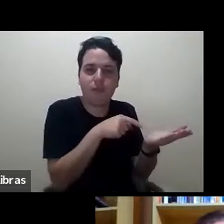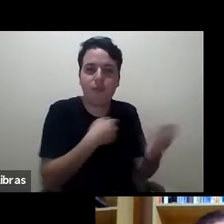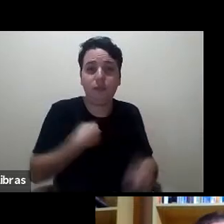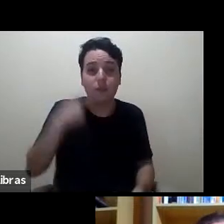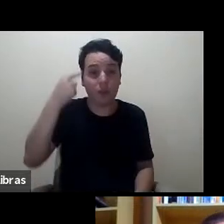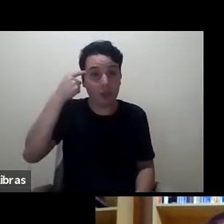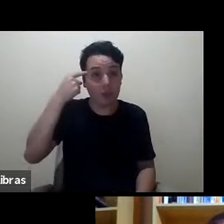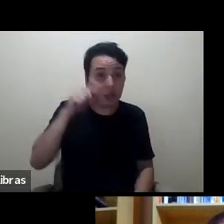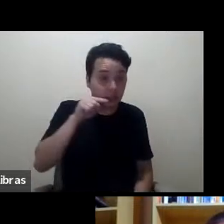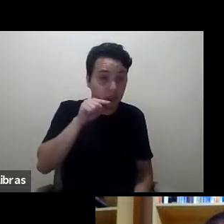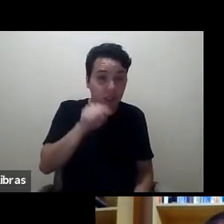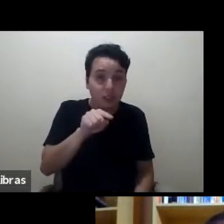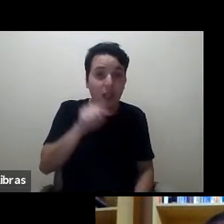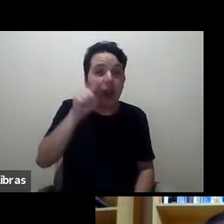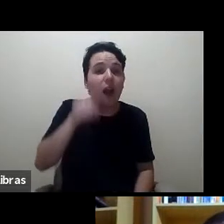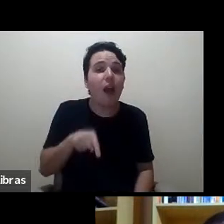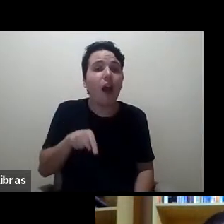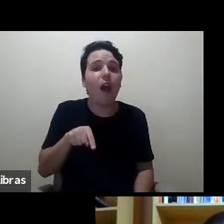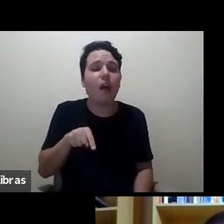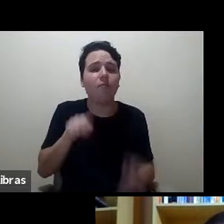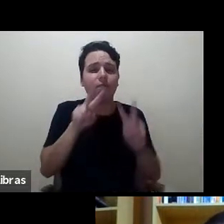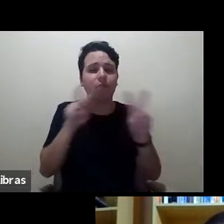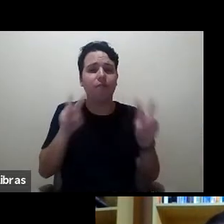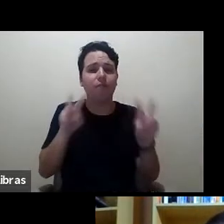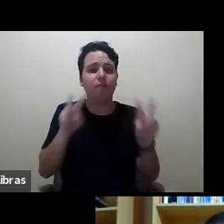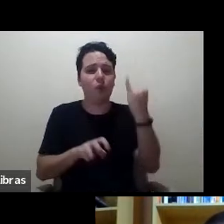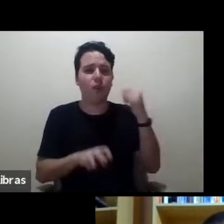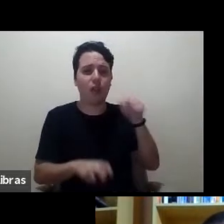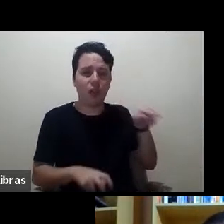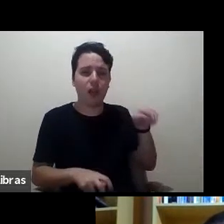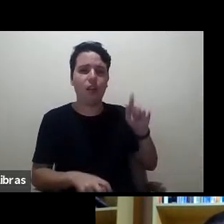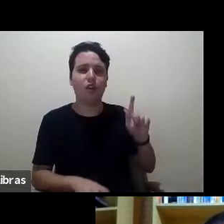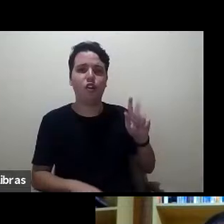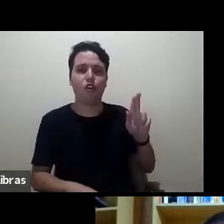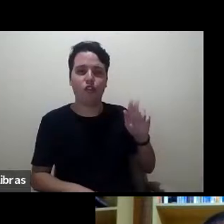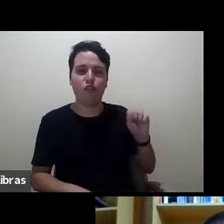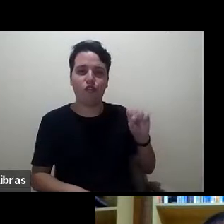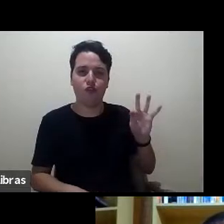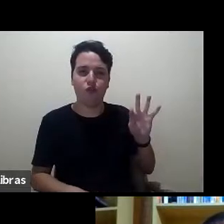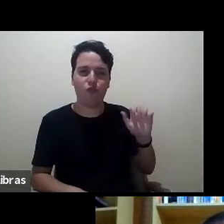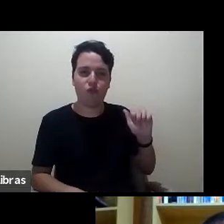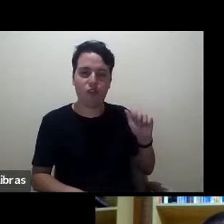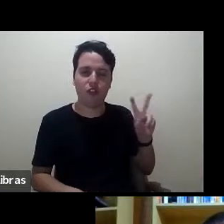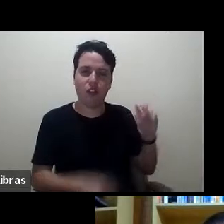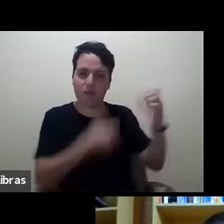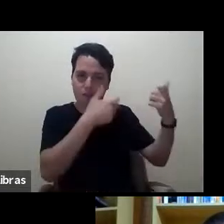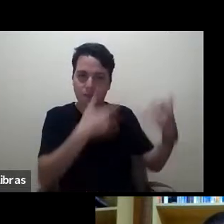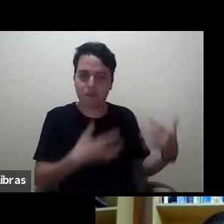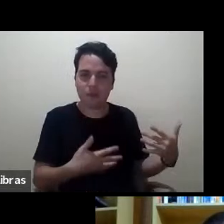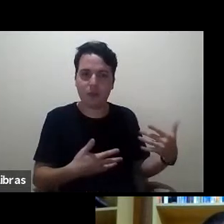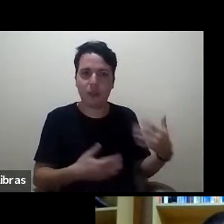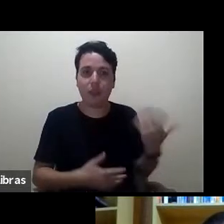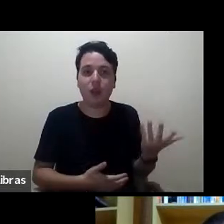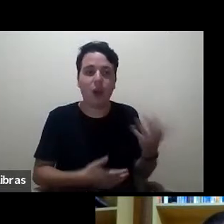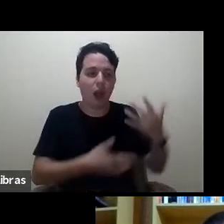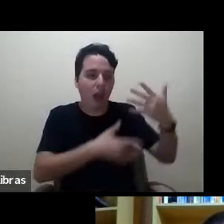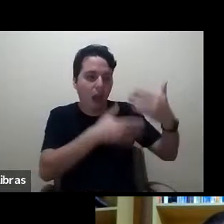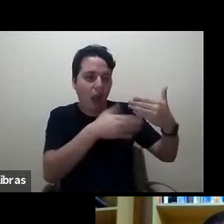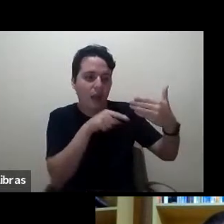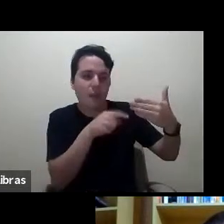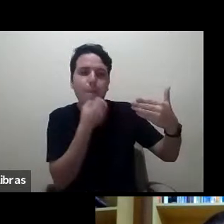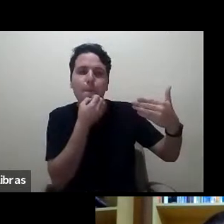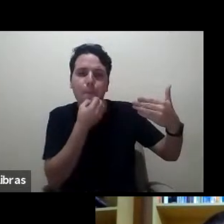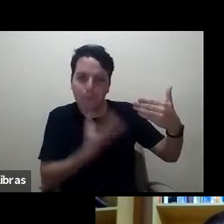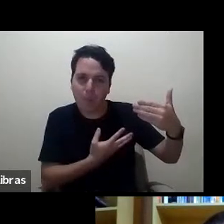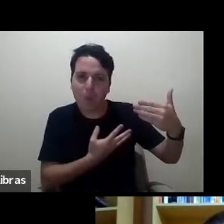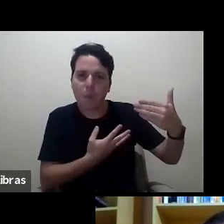isso é uma questão bem importante que o Gustavo dizia. Então, uma boa resenha é aquela que nos